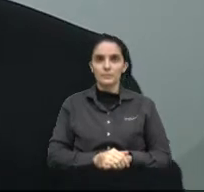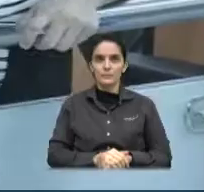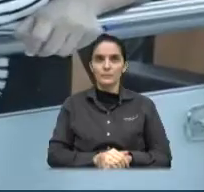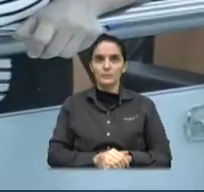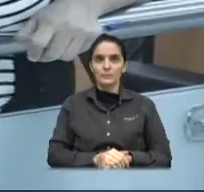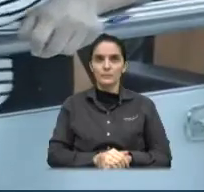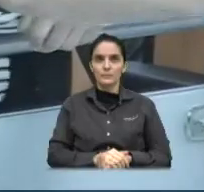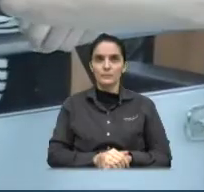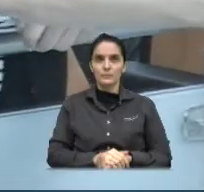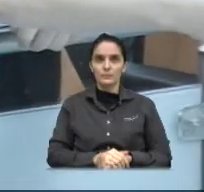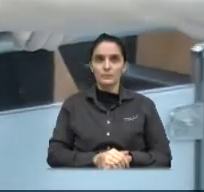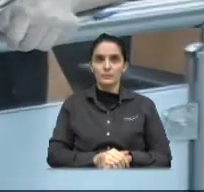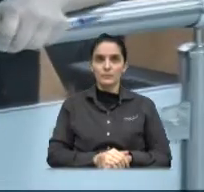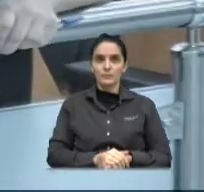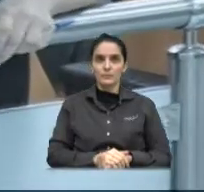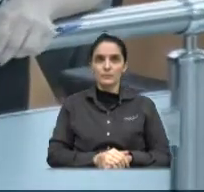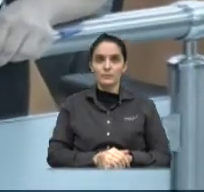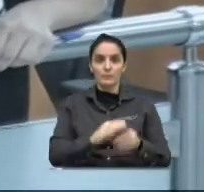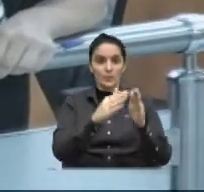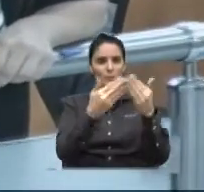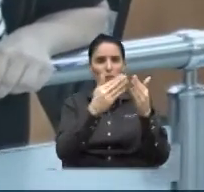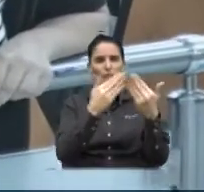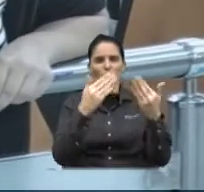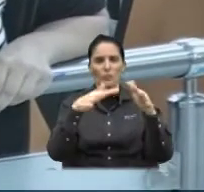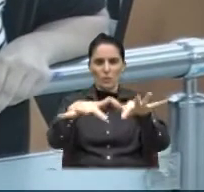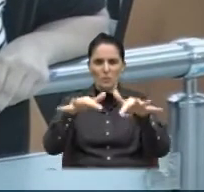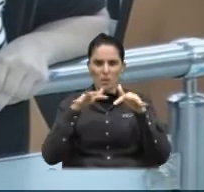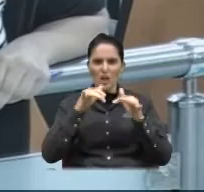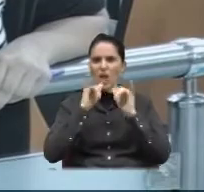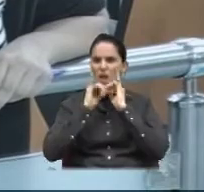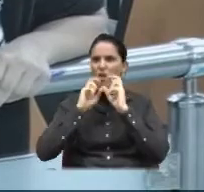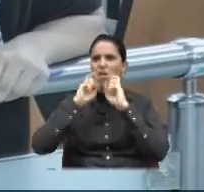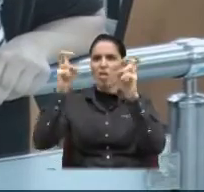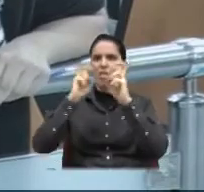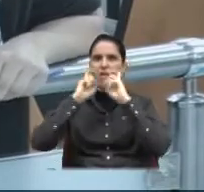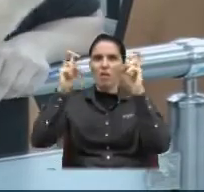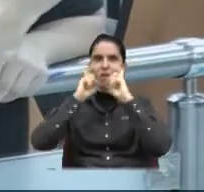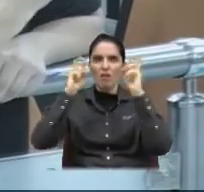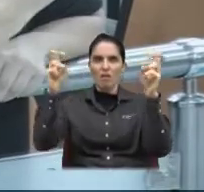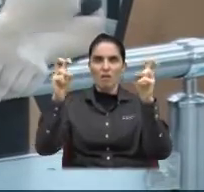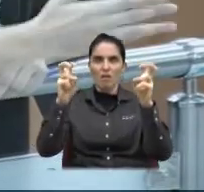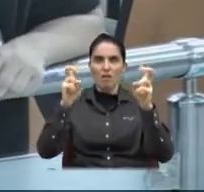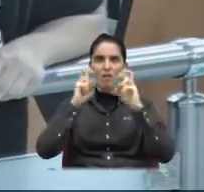por favor por favor por favor